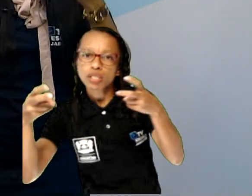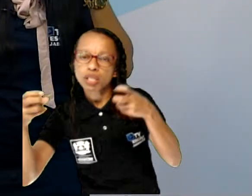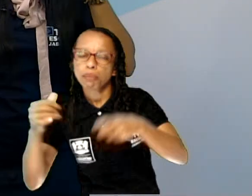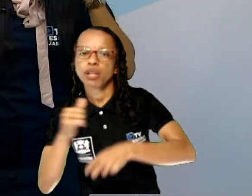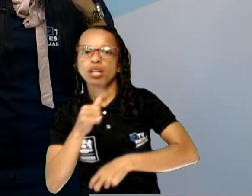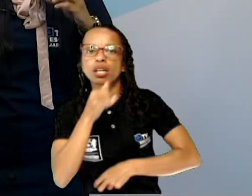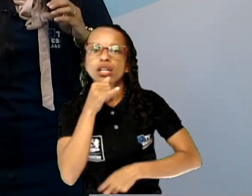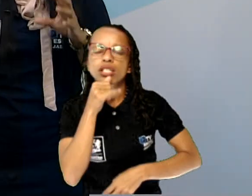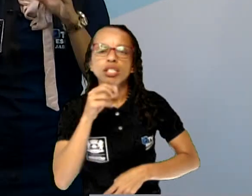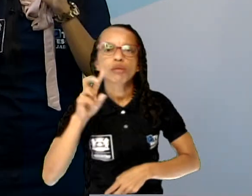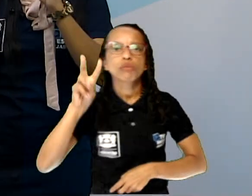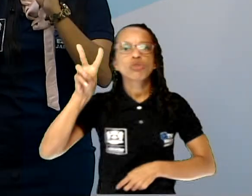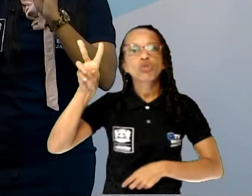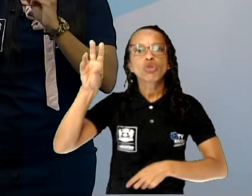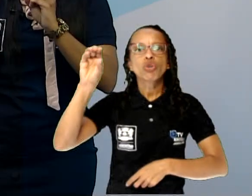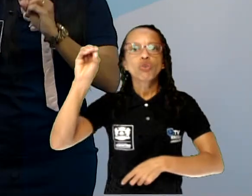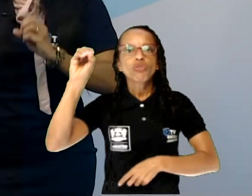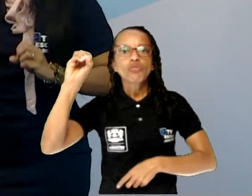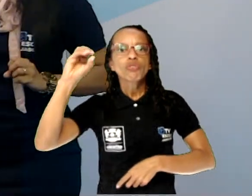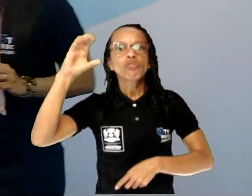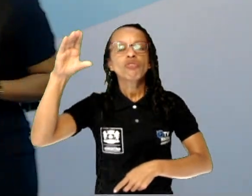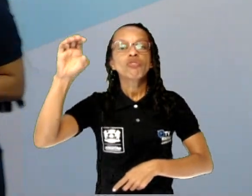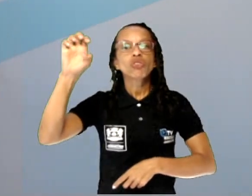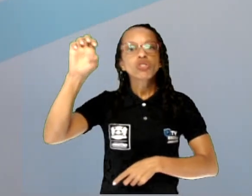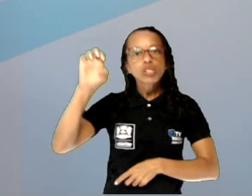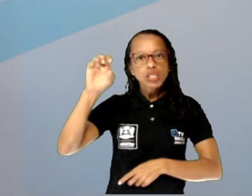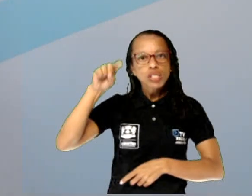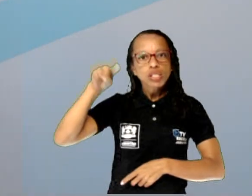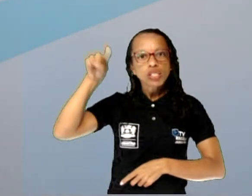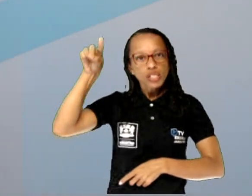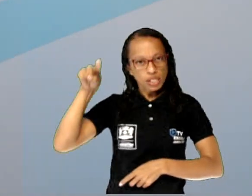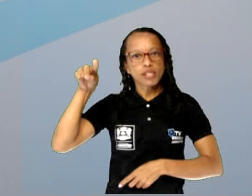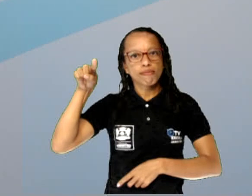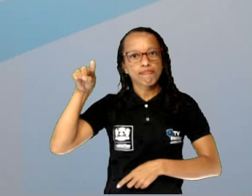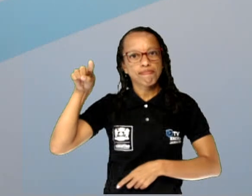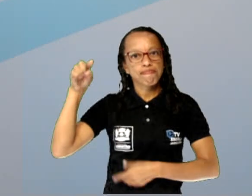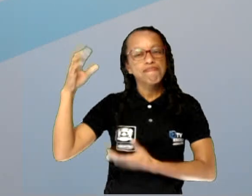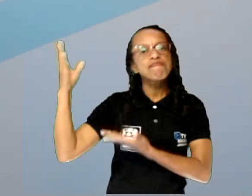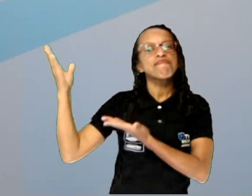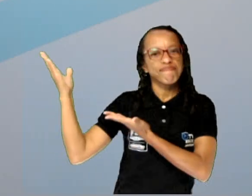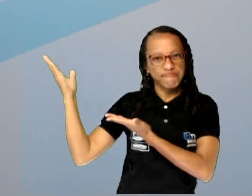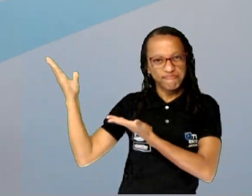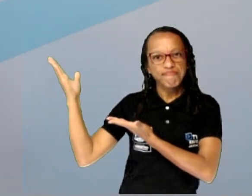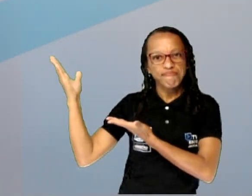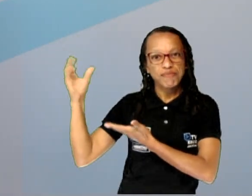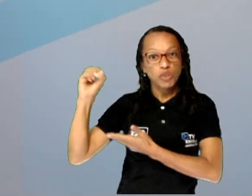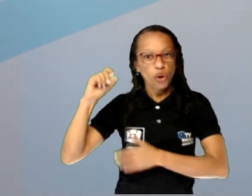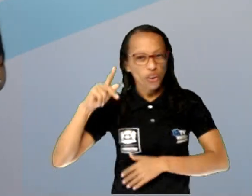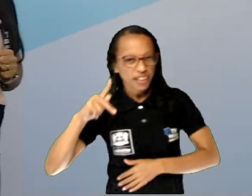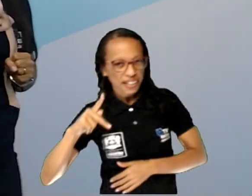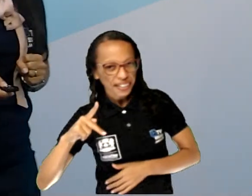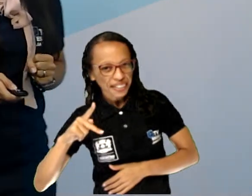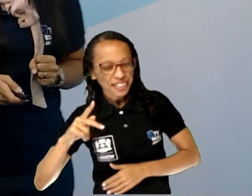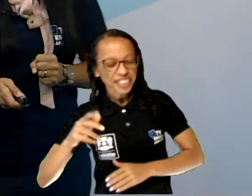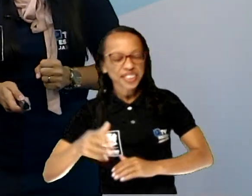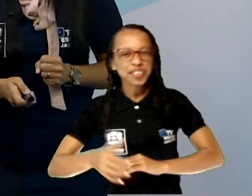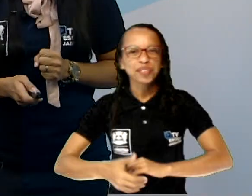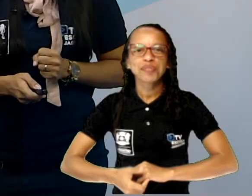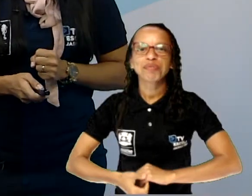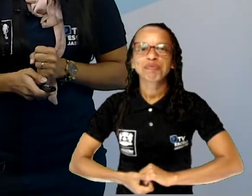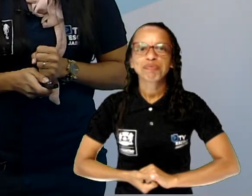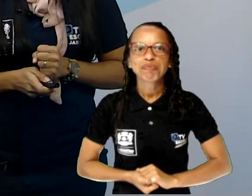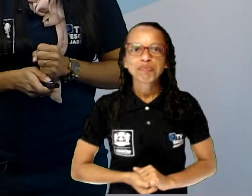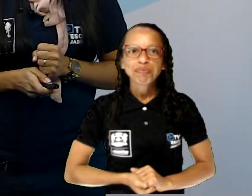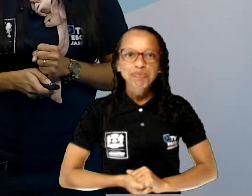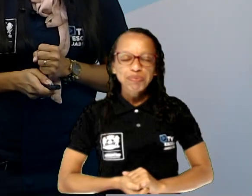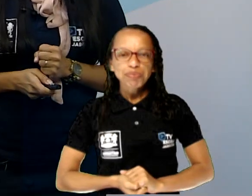e perceber que esse som é mais fechado do E, a gente utiliza o acento circunflexo. Ok? Até agora?